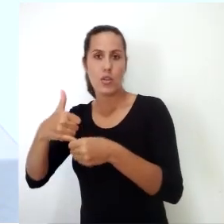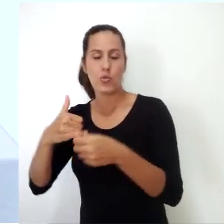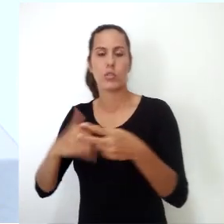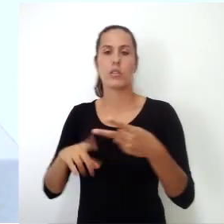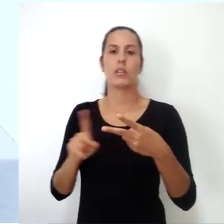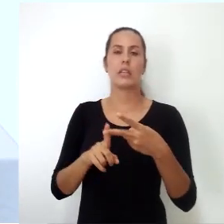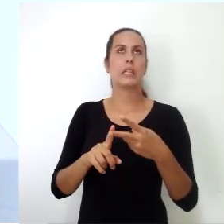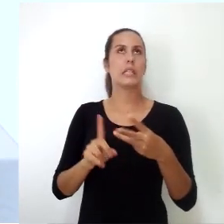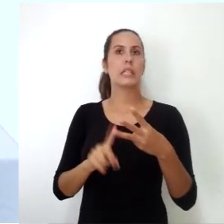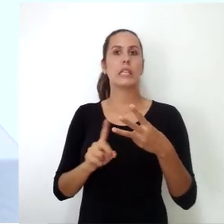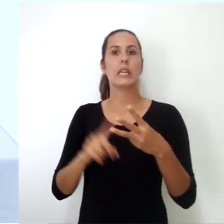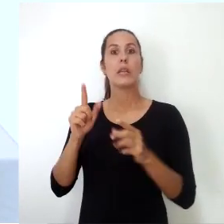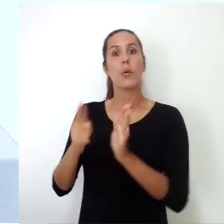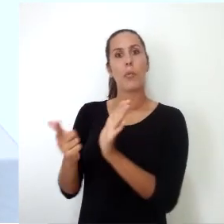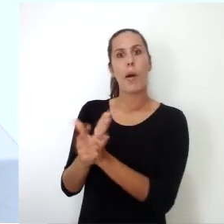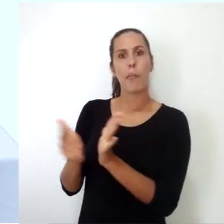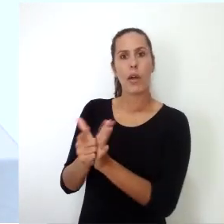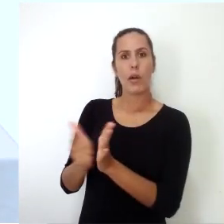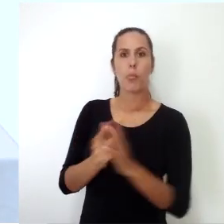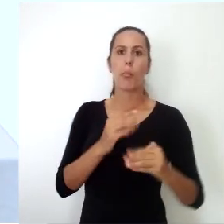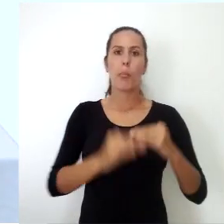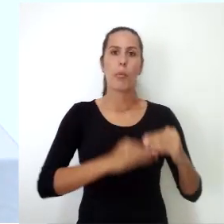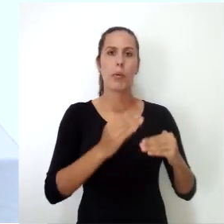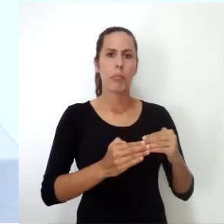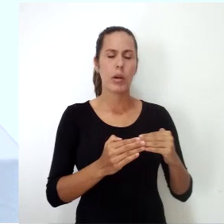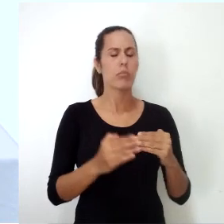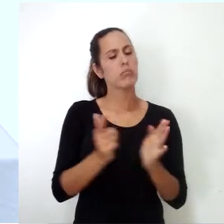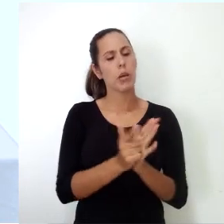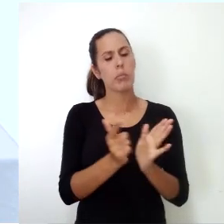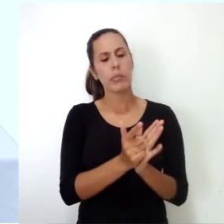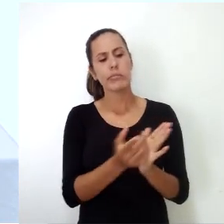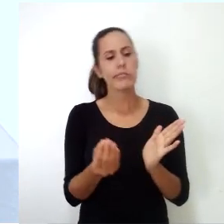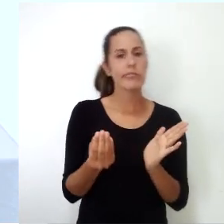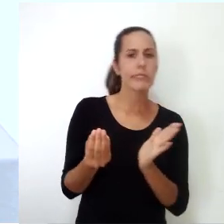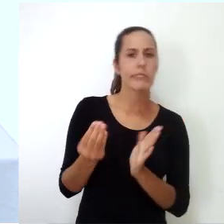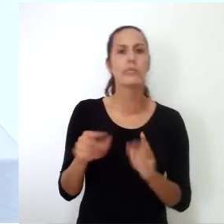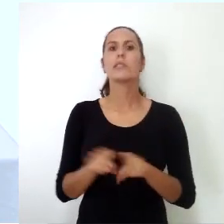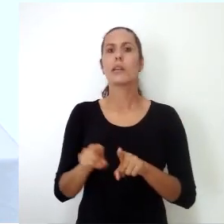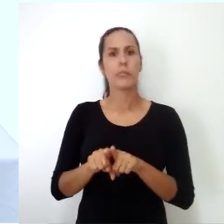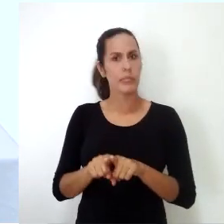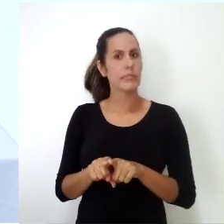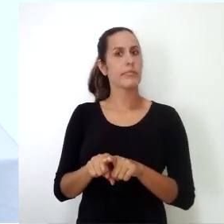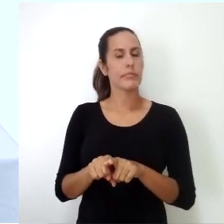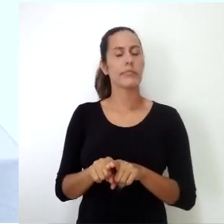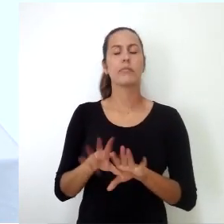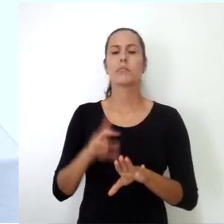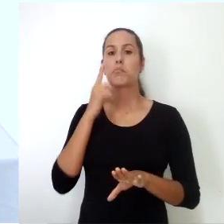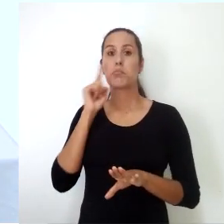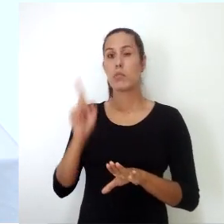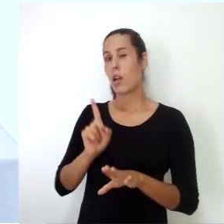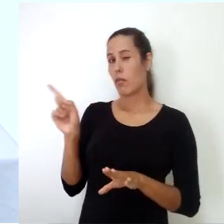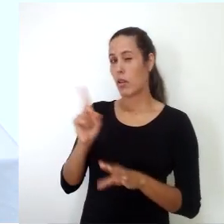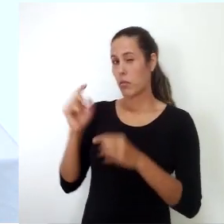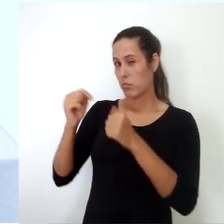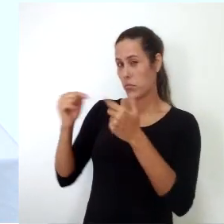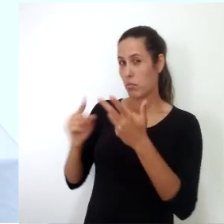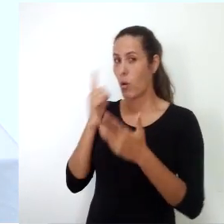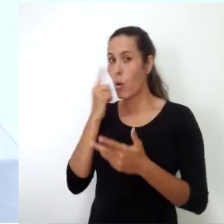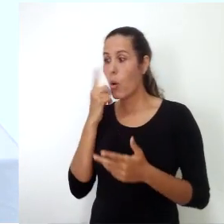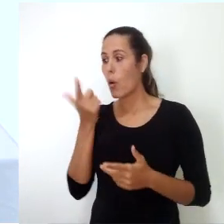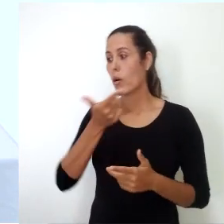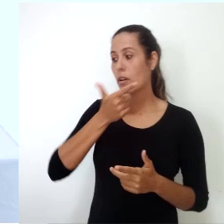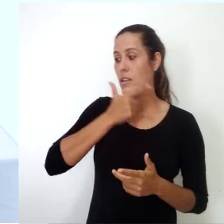né? O papel mesmo. E se você observar aí na telinha, você vê bem essa questão aí, né?